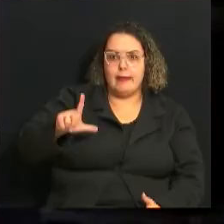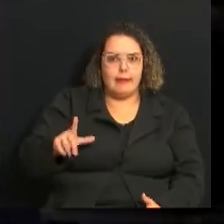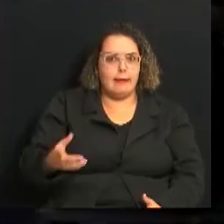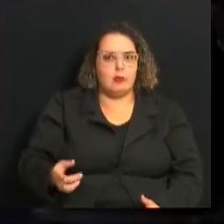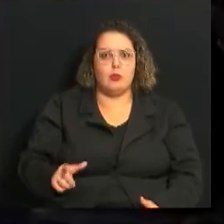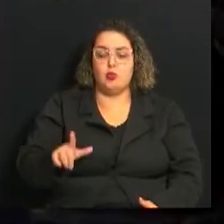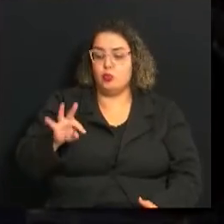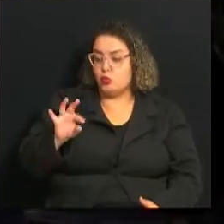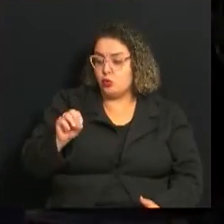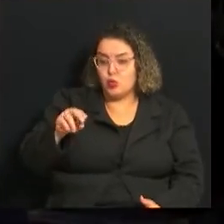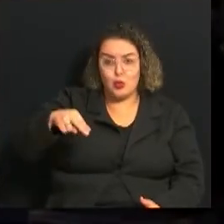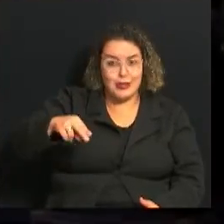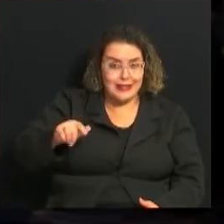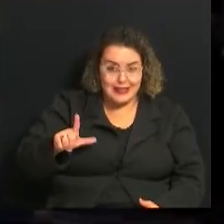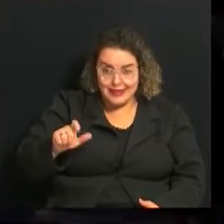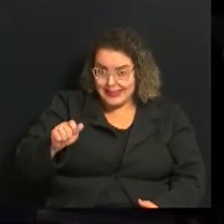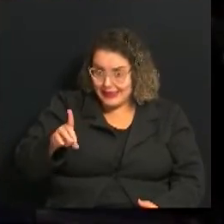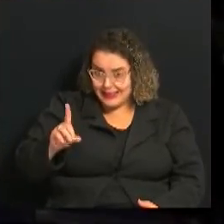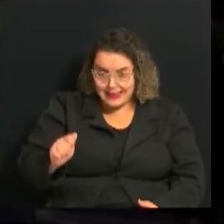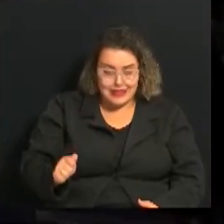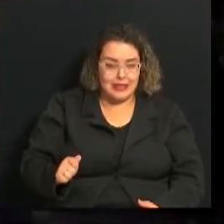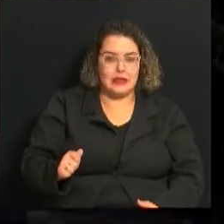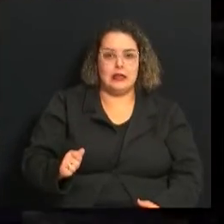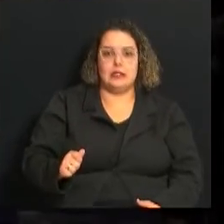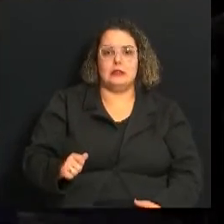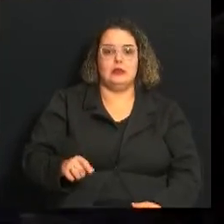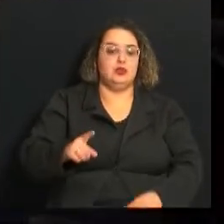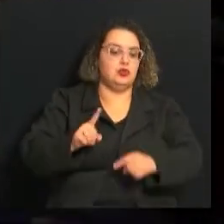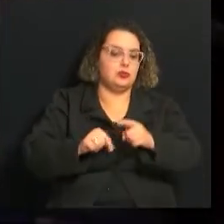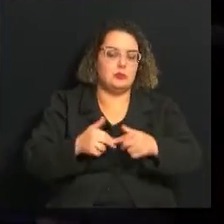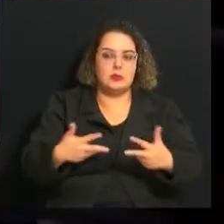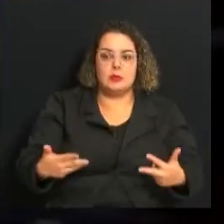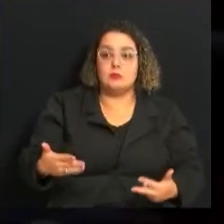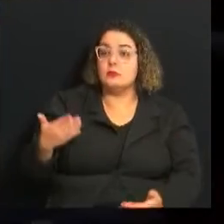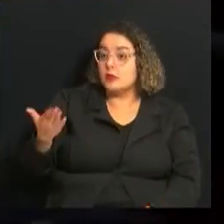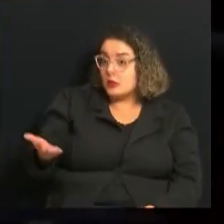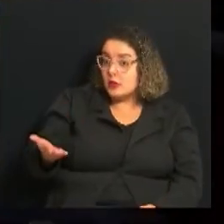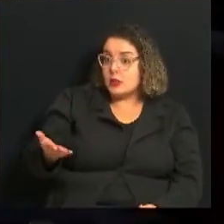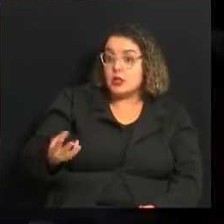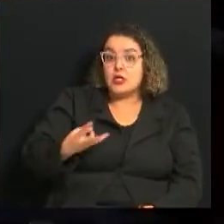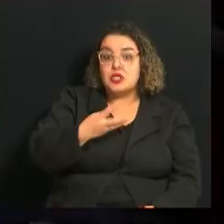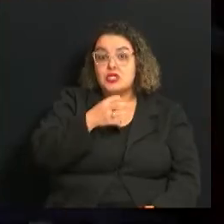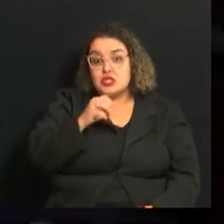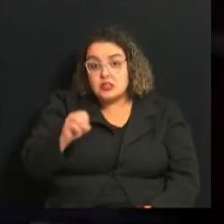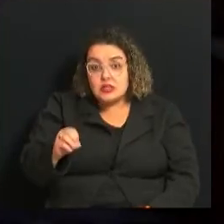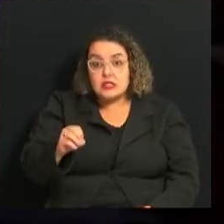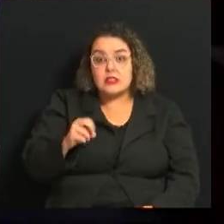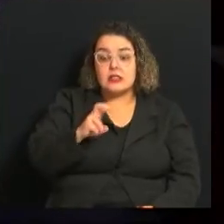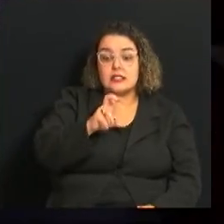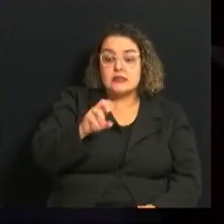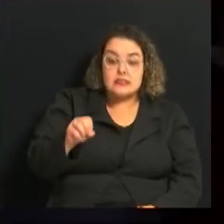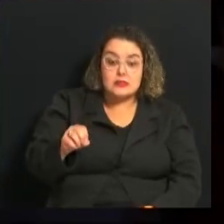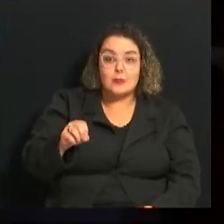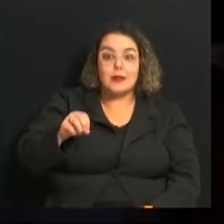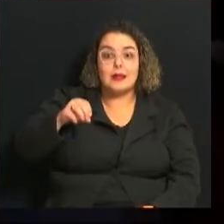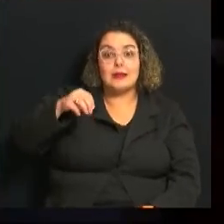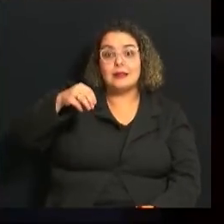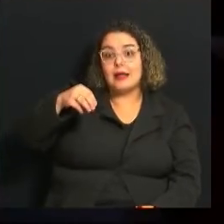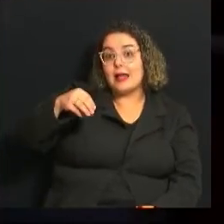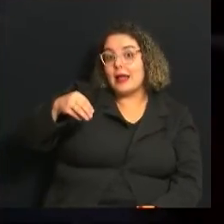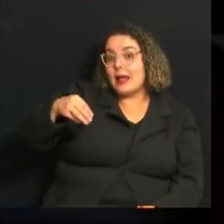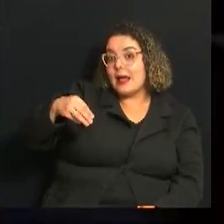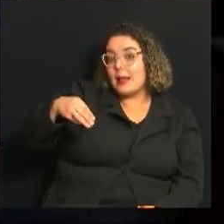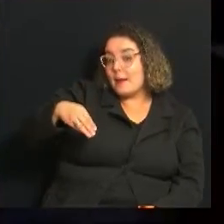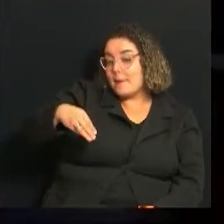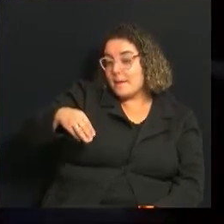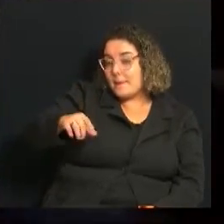E o biofertilizante, para você ter uma ideia, a gente trabalha com doses de 30 a 50 ml por hectare. Então, são produtos que se